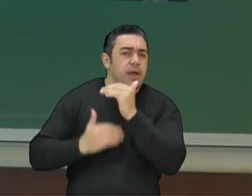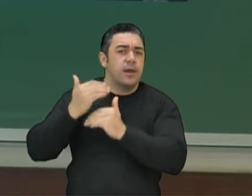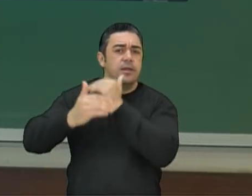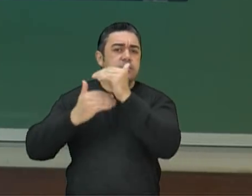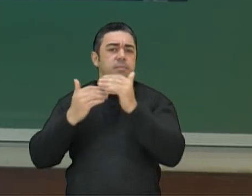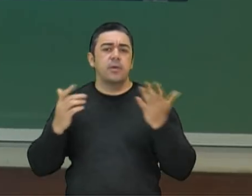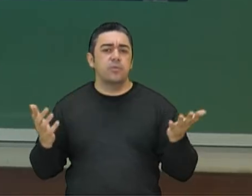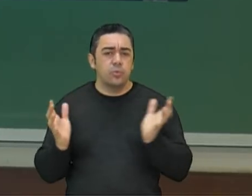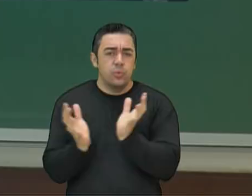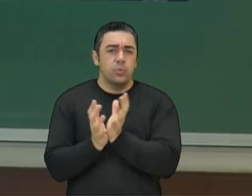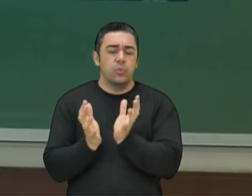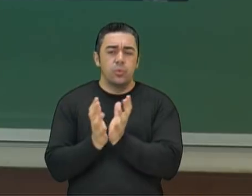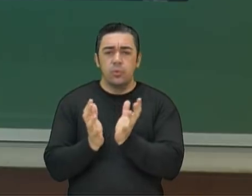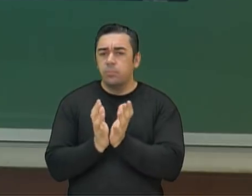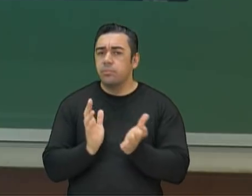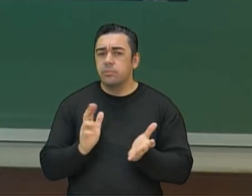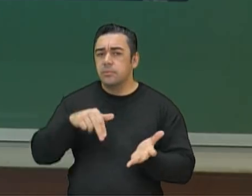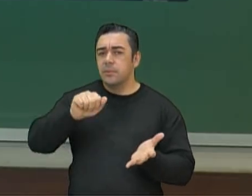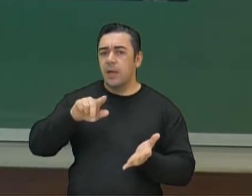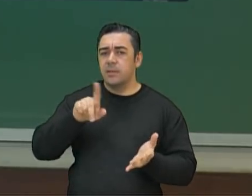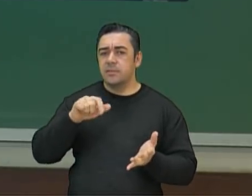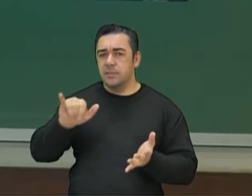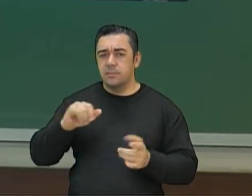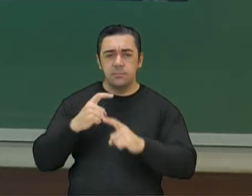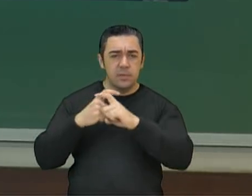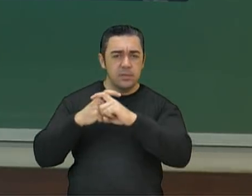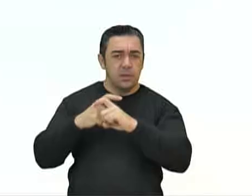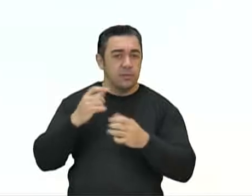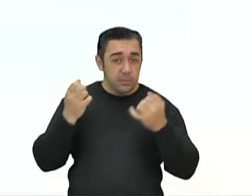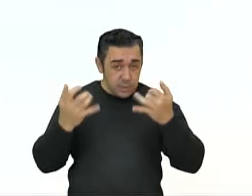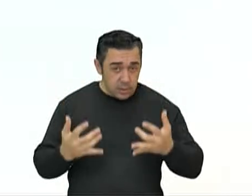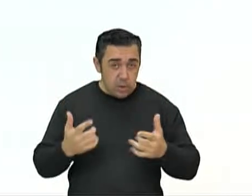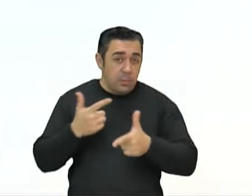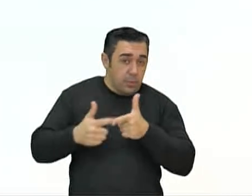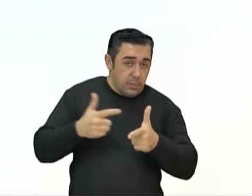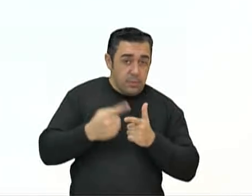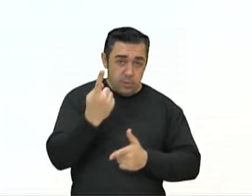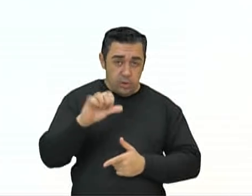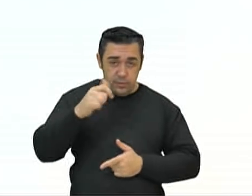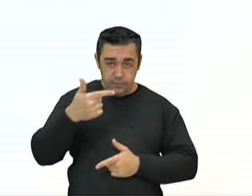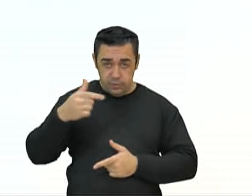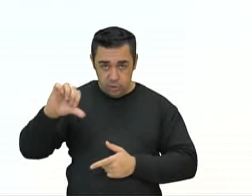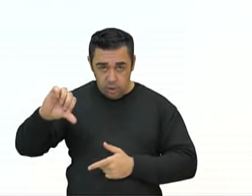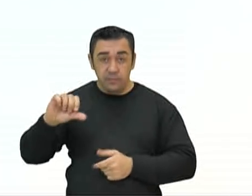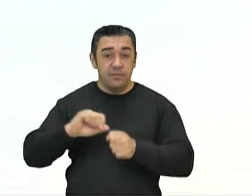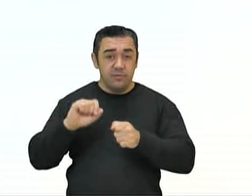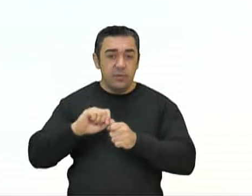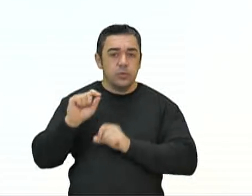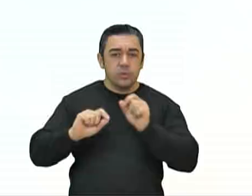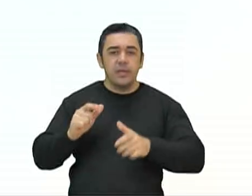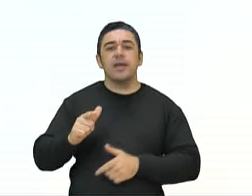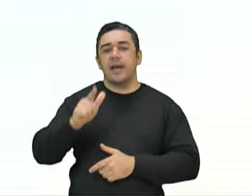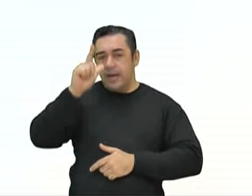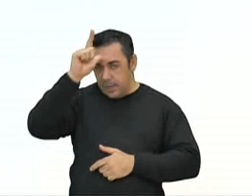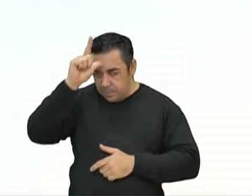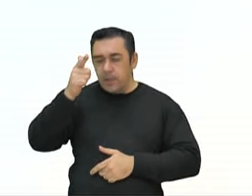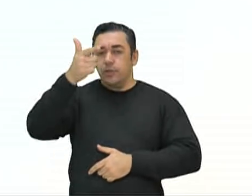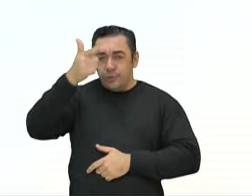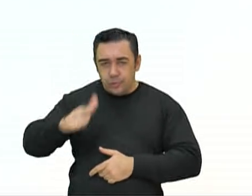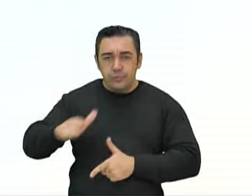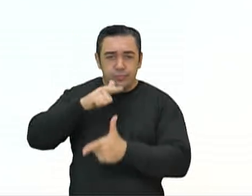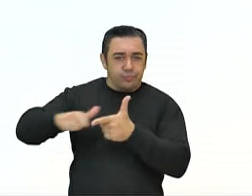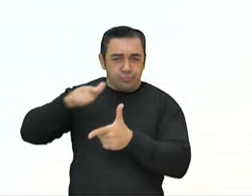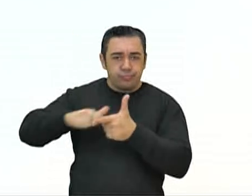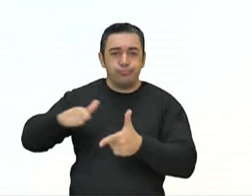crescimento dos nazistas? A gente falou disso na aula. Crise de 29 mergulhou a Alemanha no caos. A produção